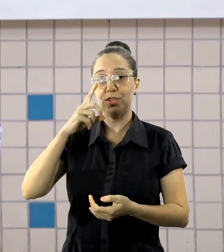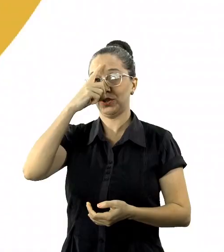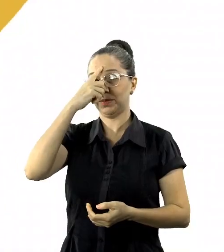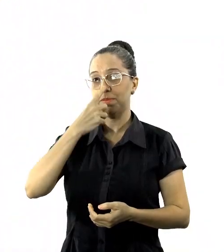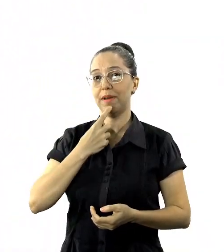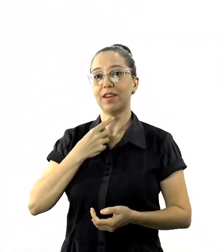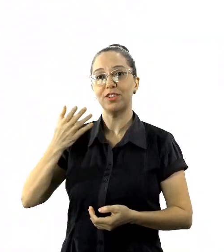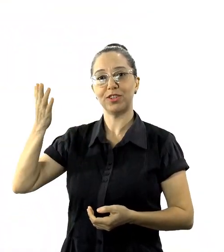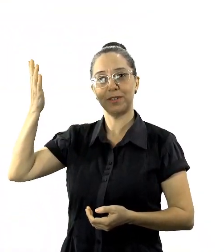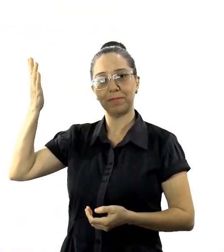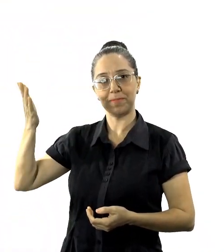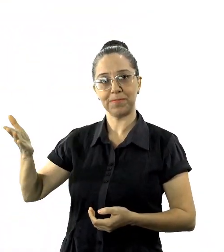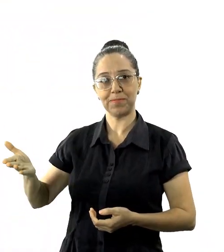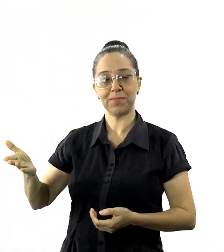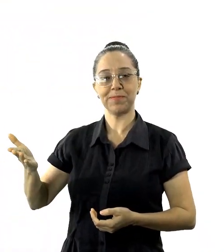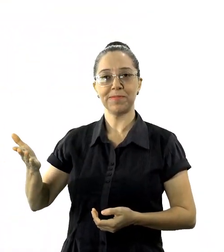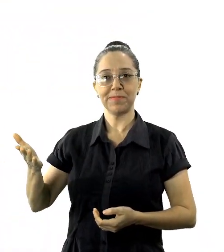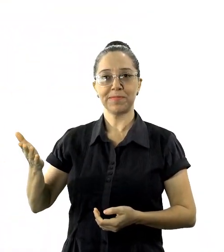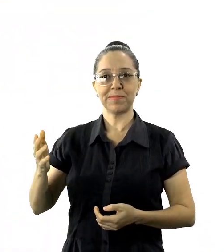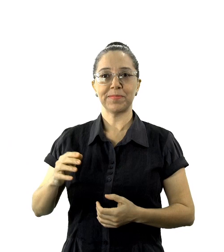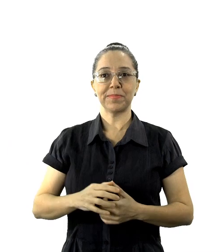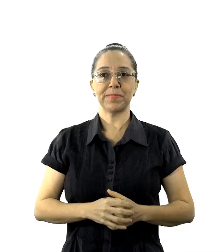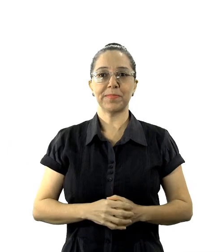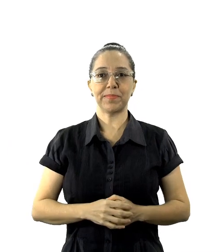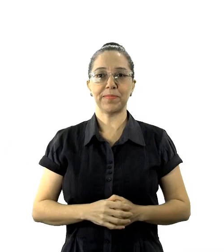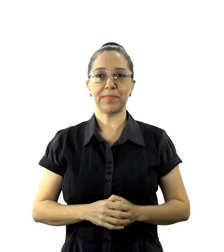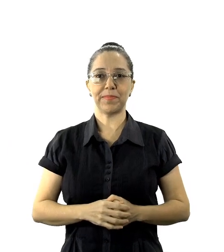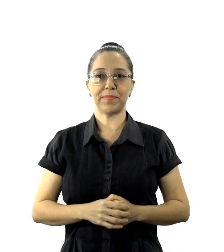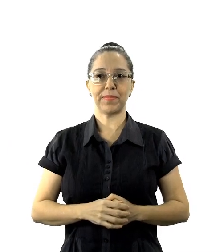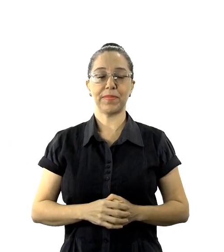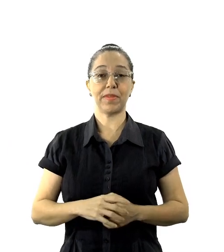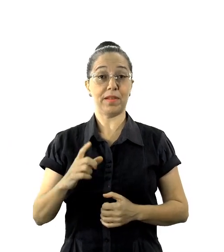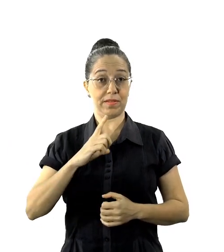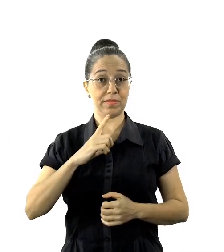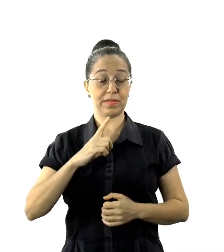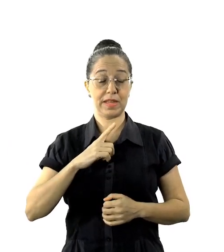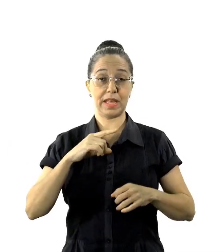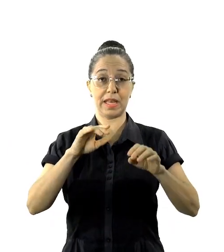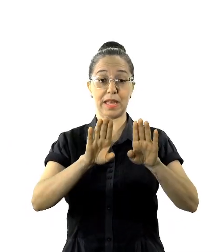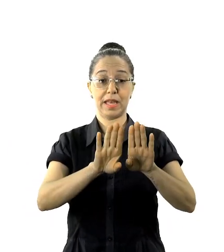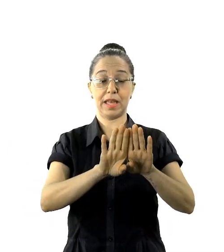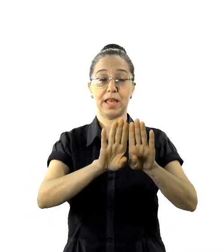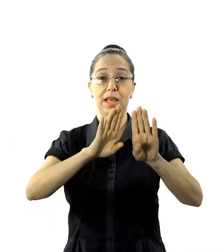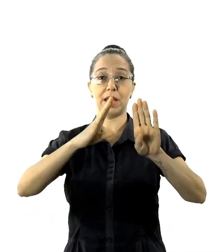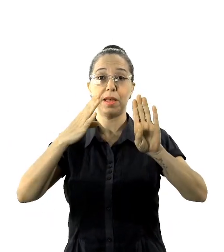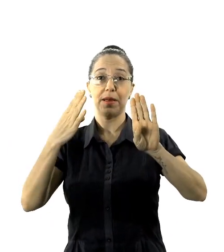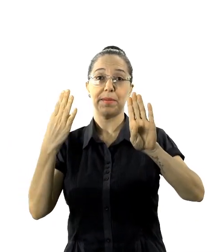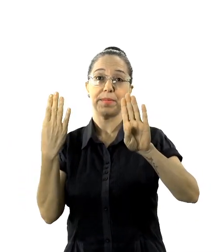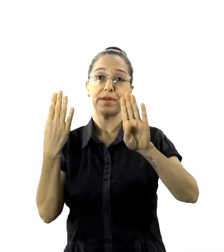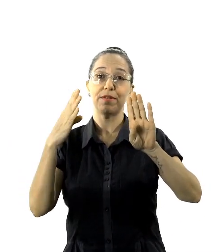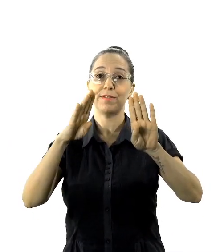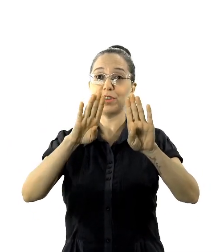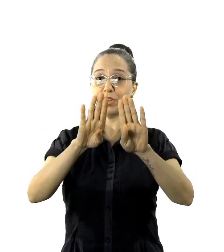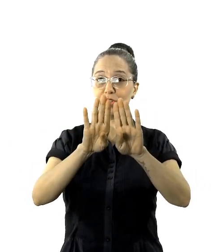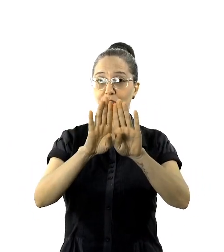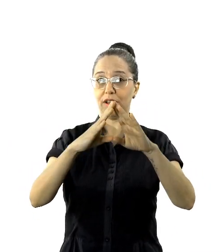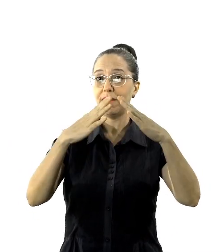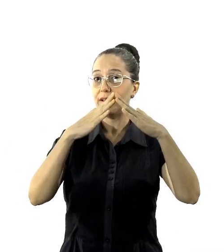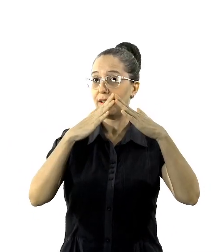telinha. Observe essas ações a seguir. Temos a ação de abrir e fechar uma porta da